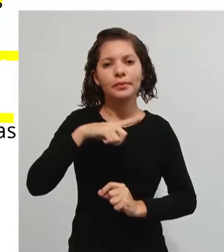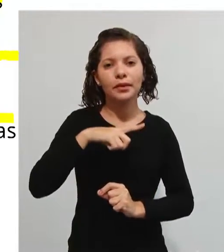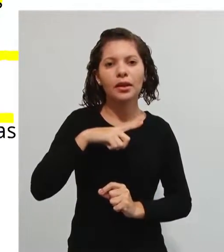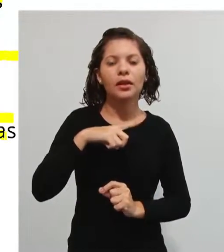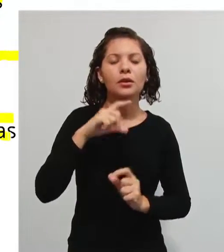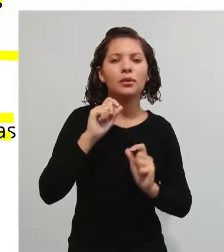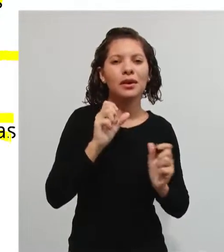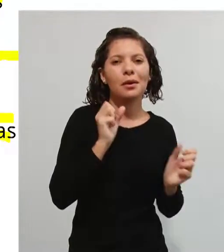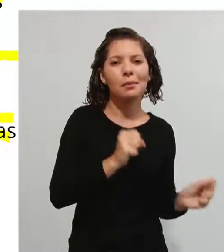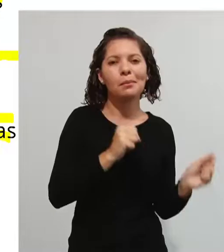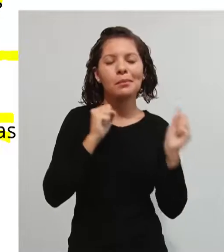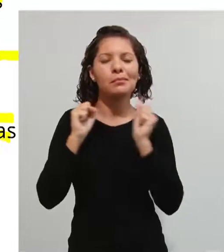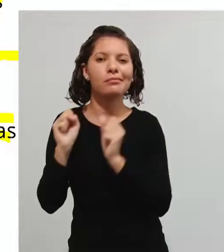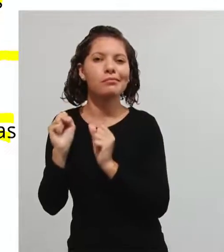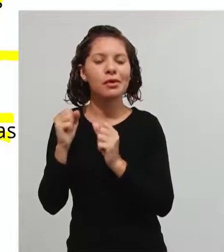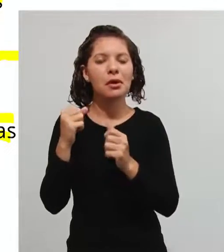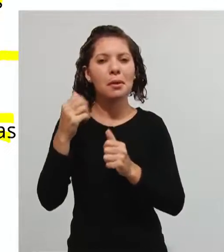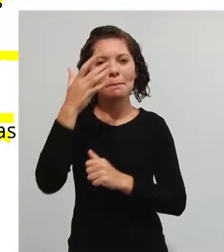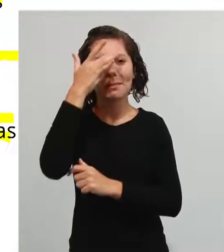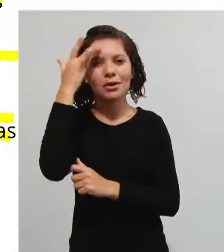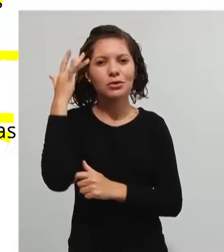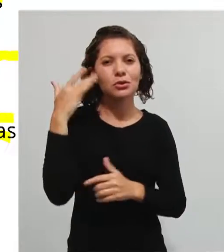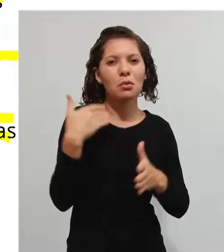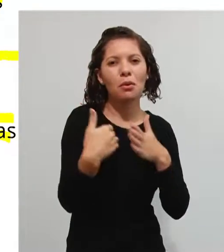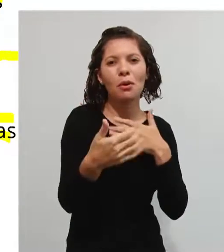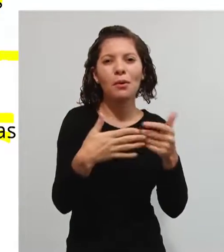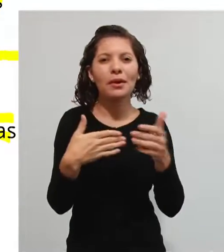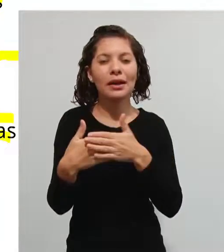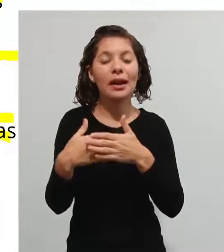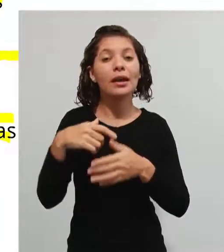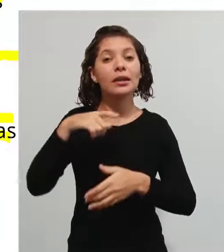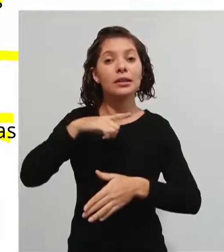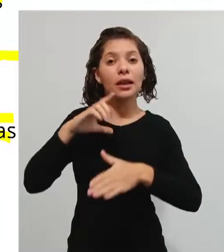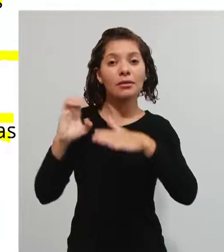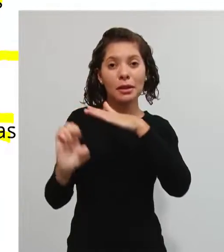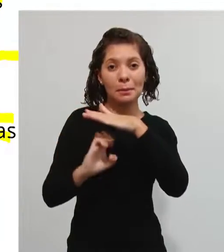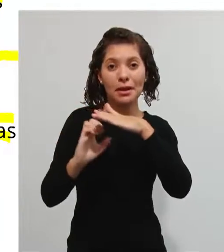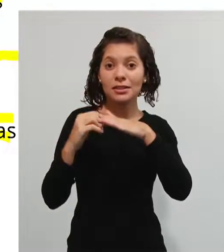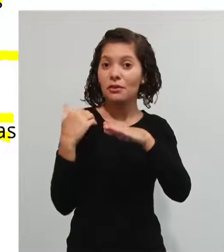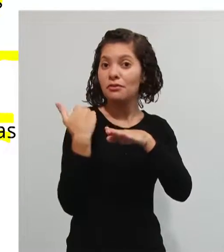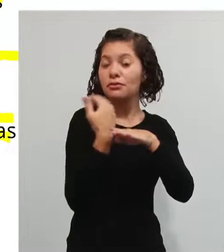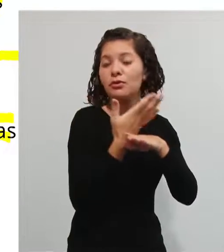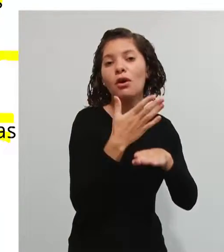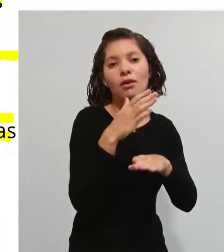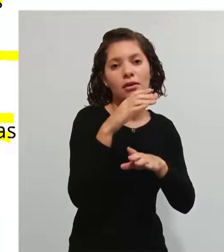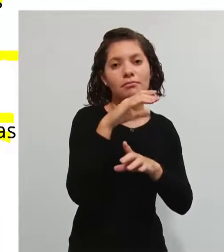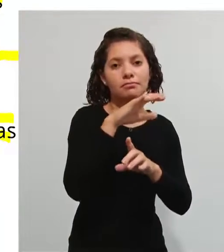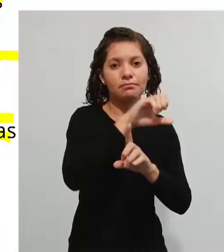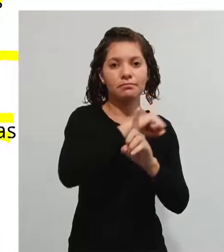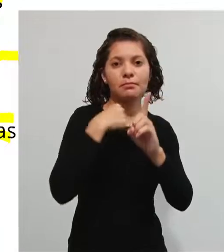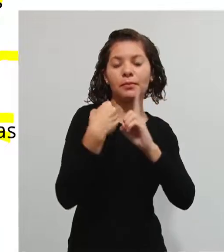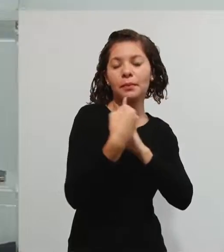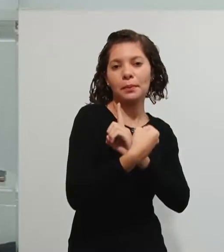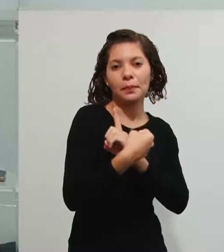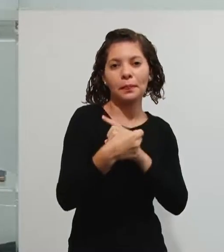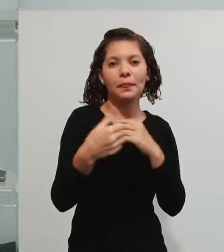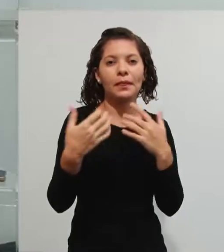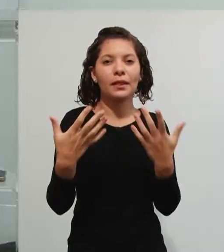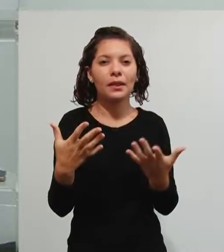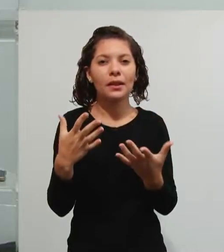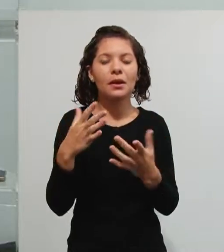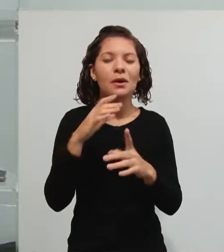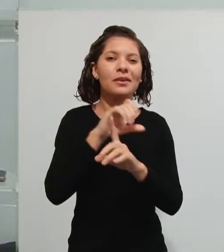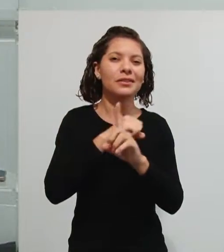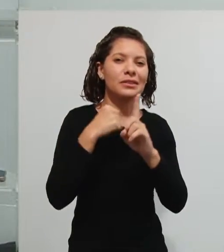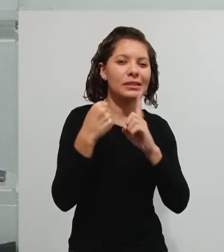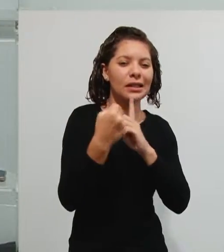poder ou pessoa que se encontra fora da estrutura organizacional. Então, ele não está